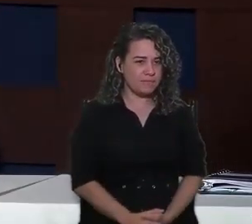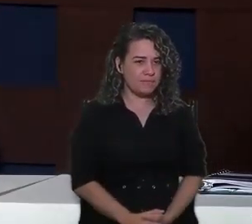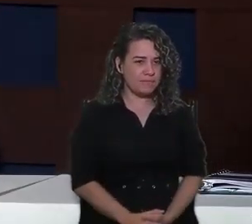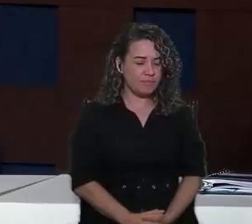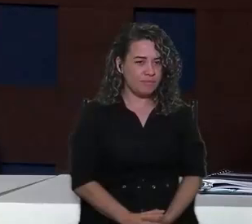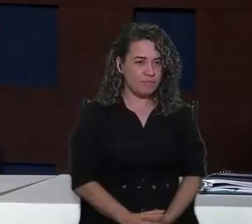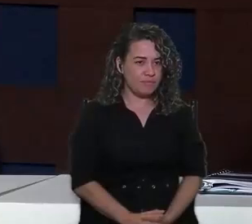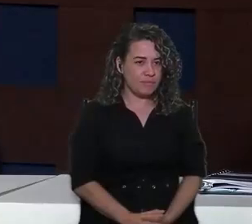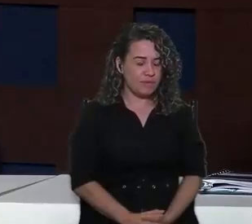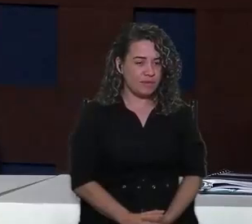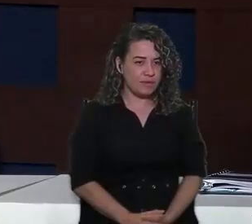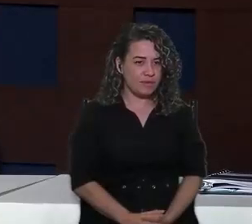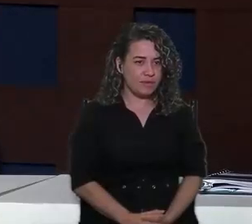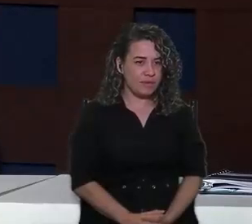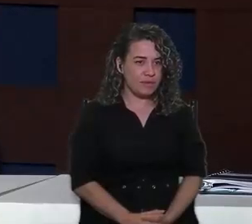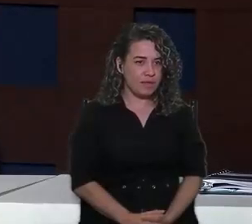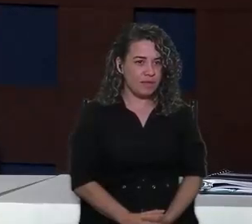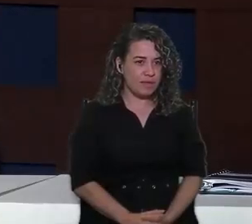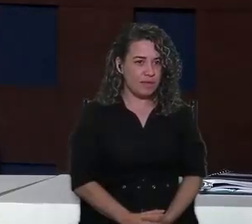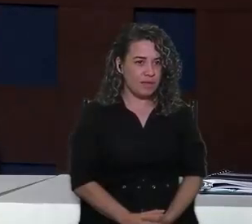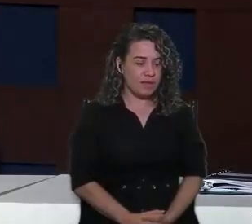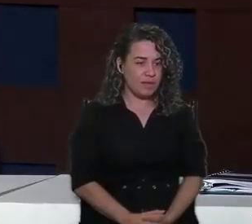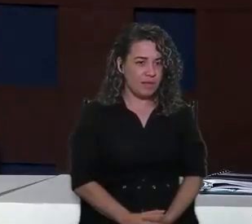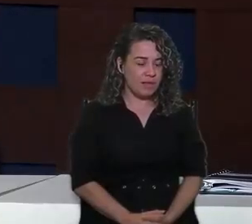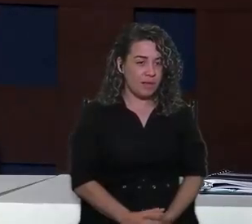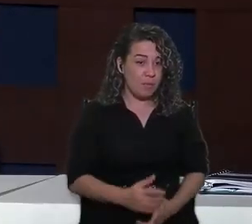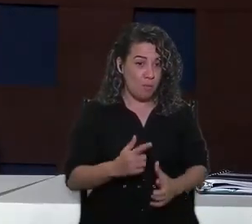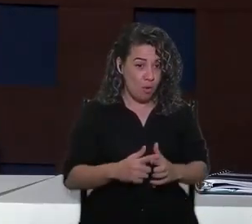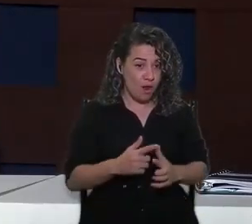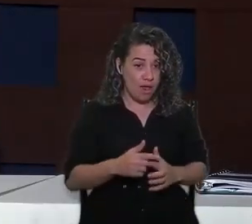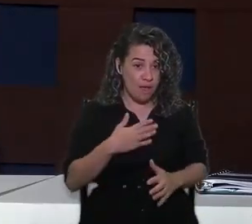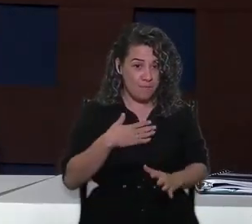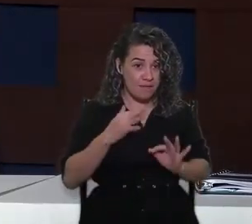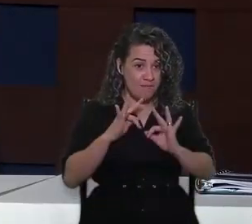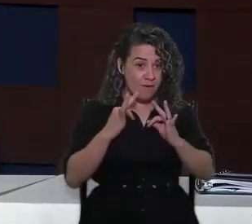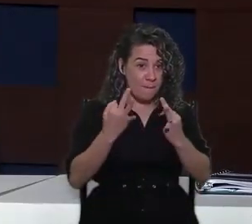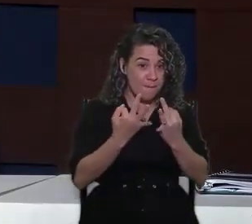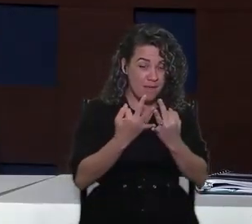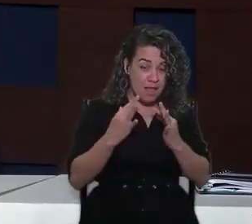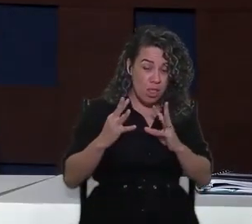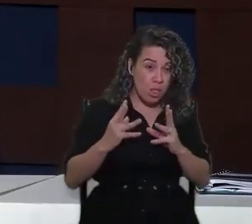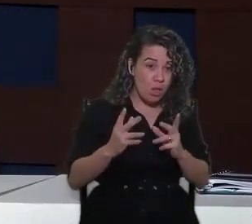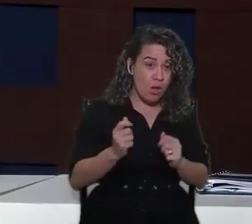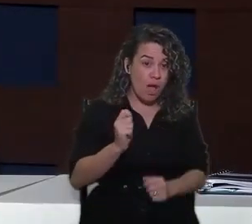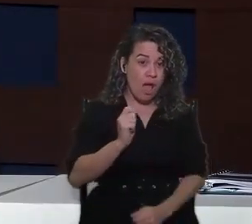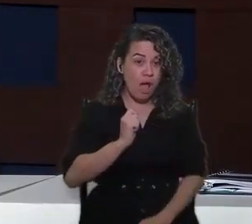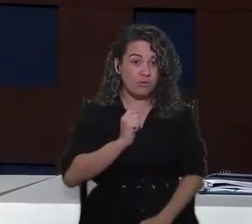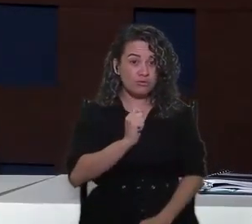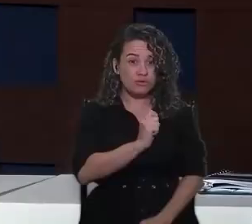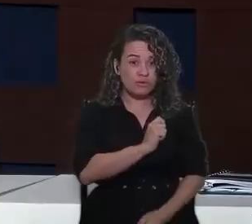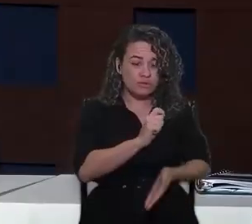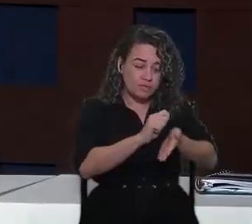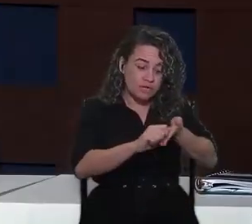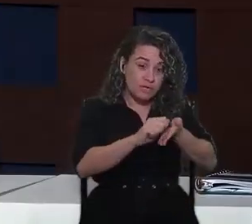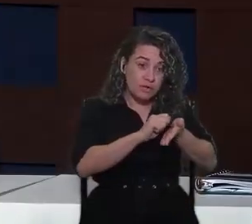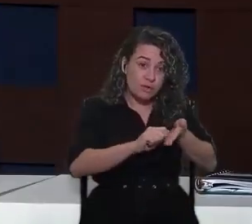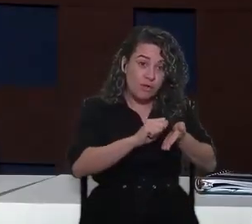de imaginação, e sem imaginação seria difícil